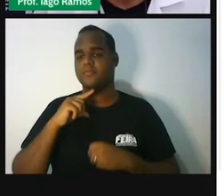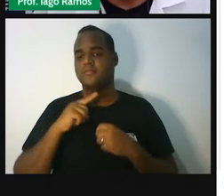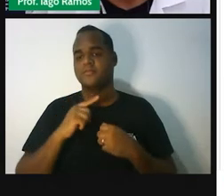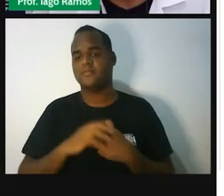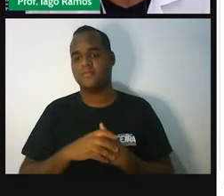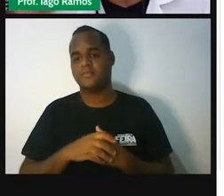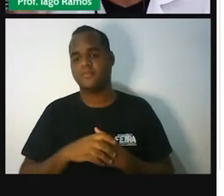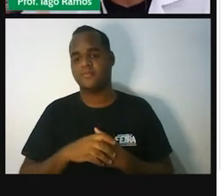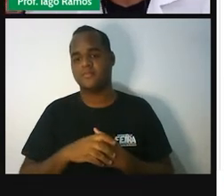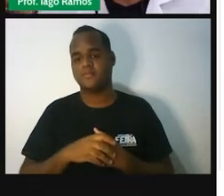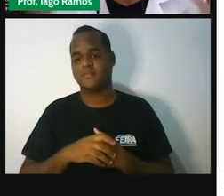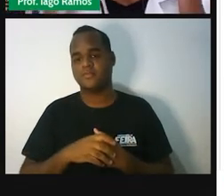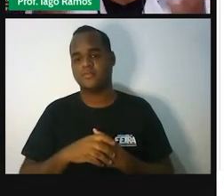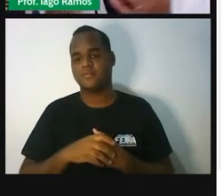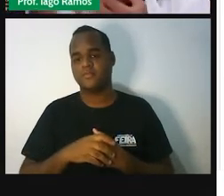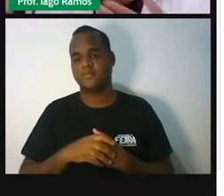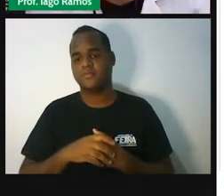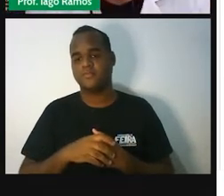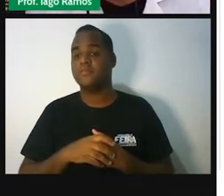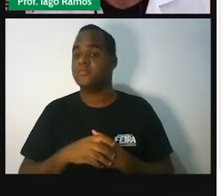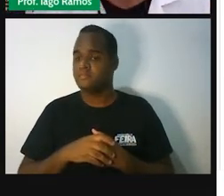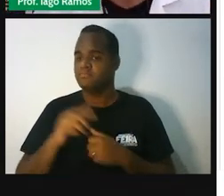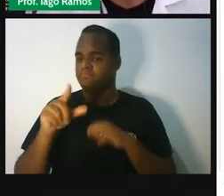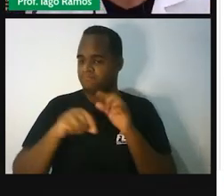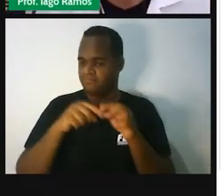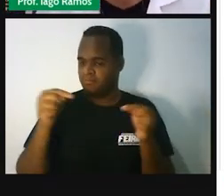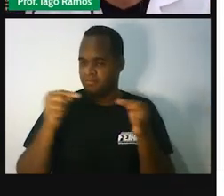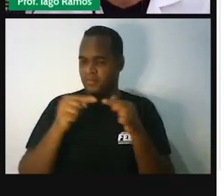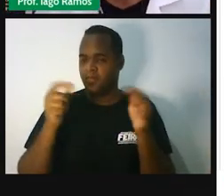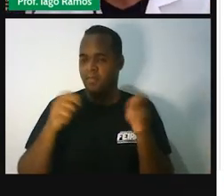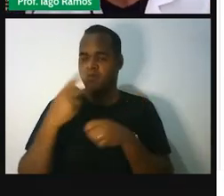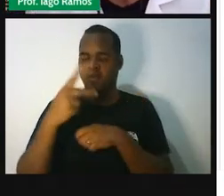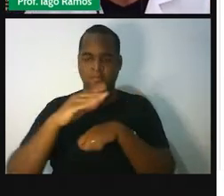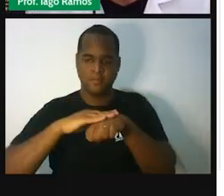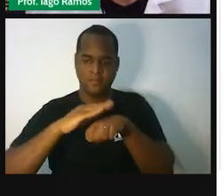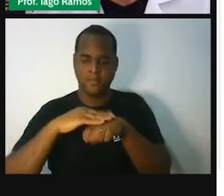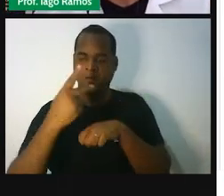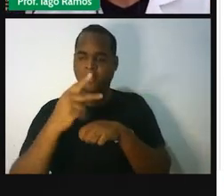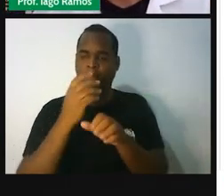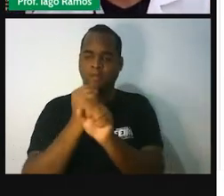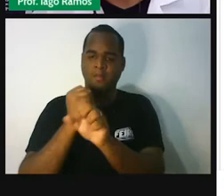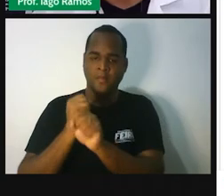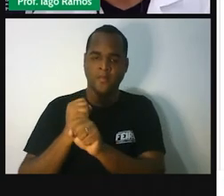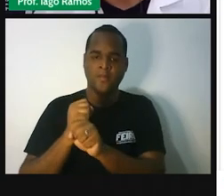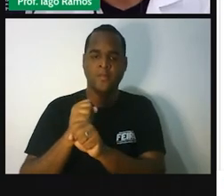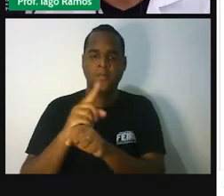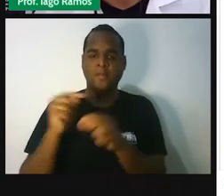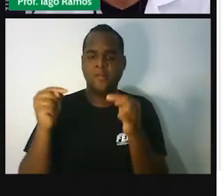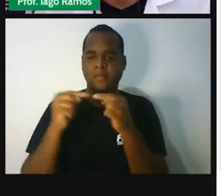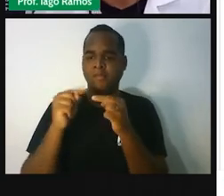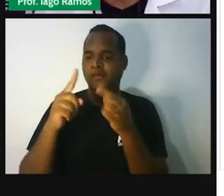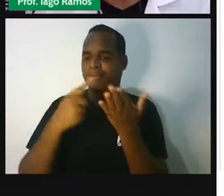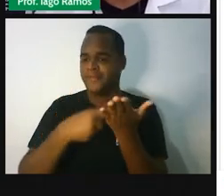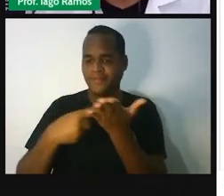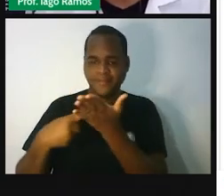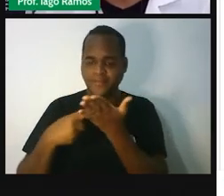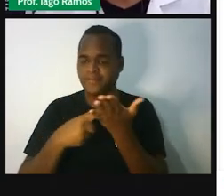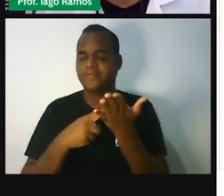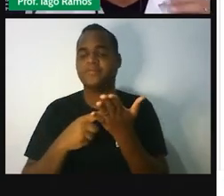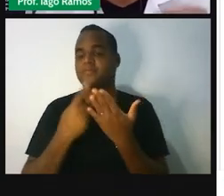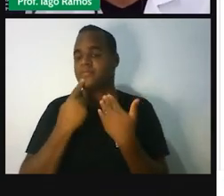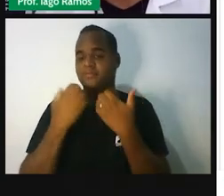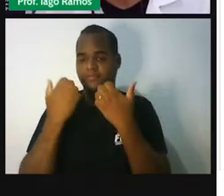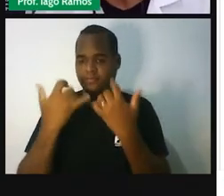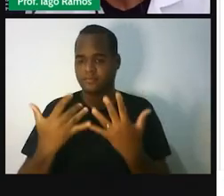de contar, você vai ter aí opções para que você consiga contar, tá? Esse é o raciocínio combinatório. Então, ele diz o